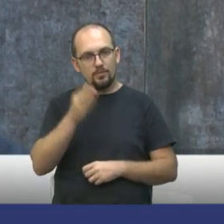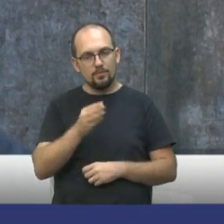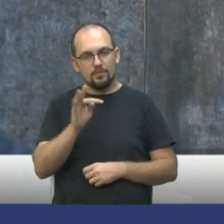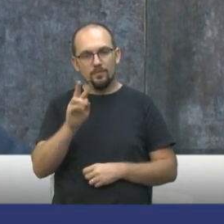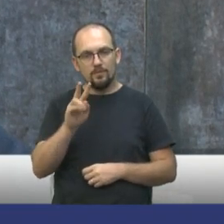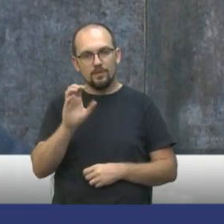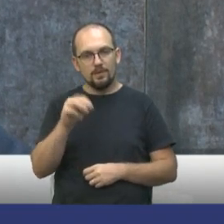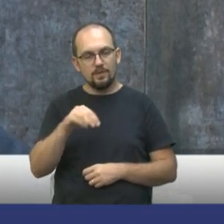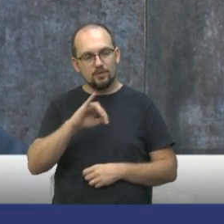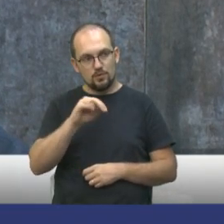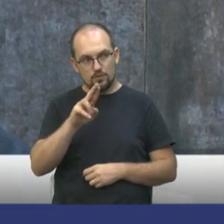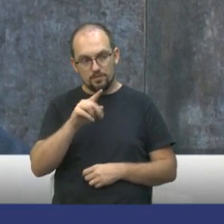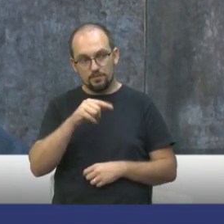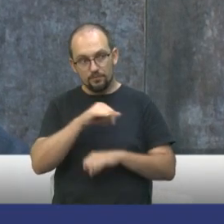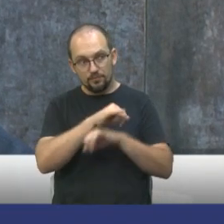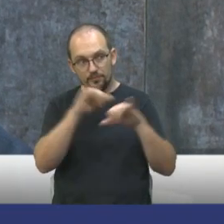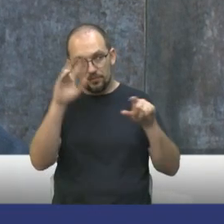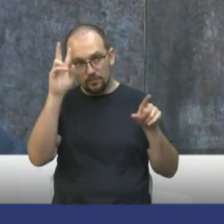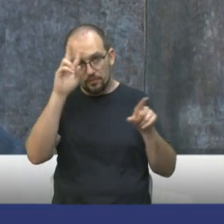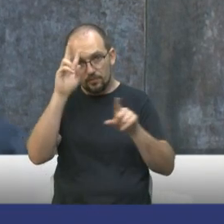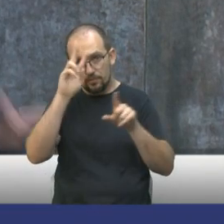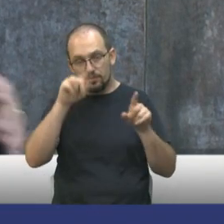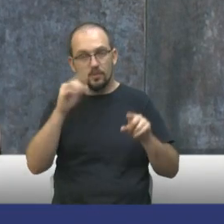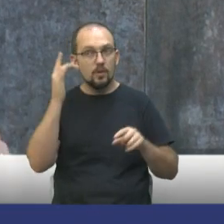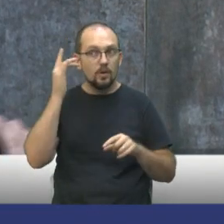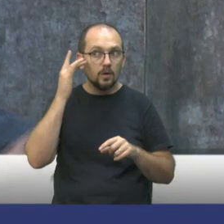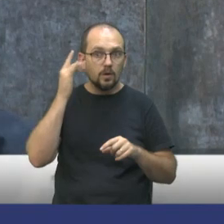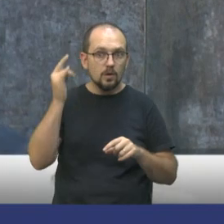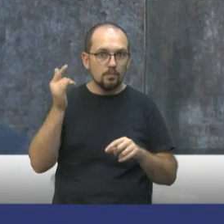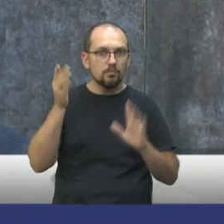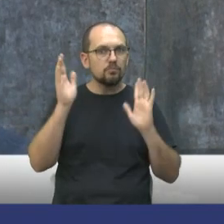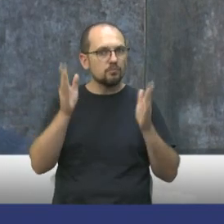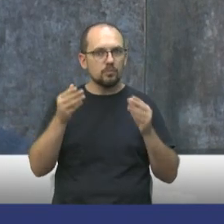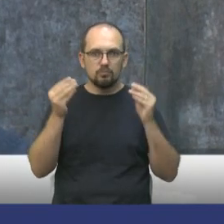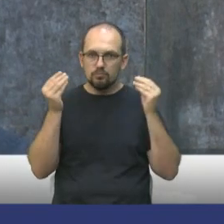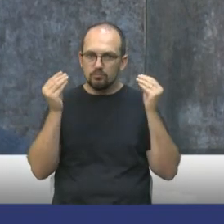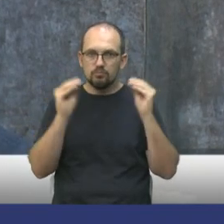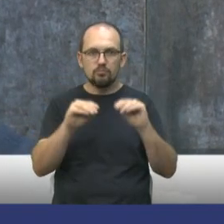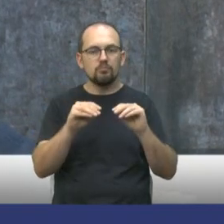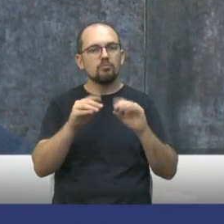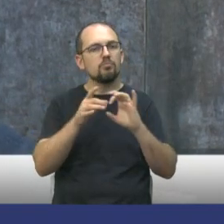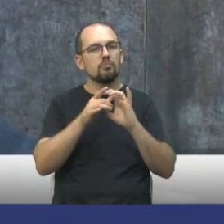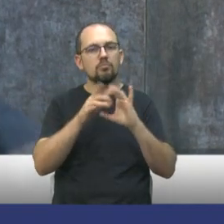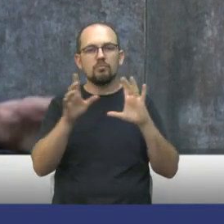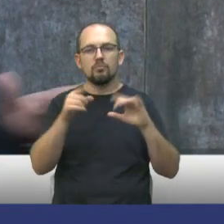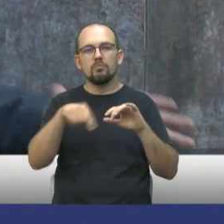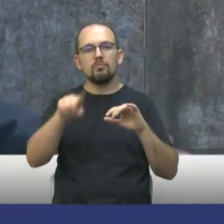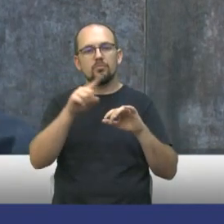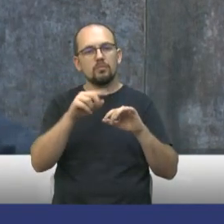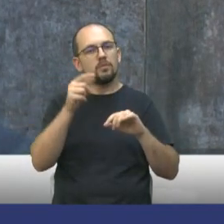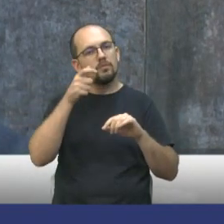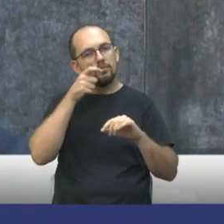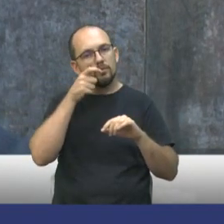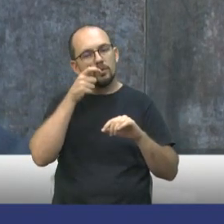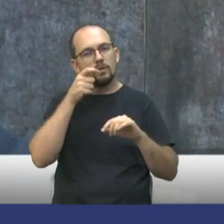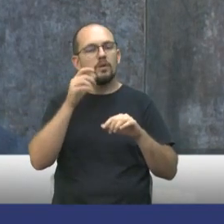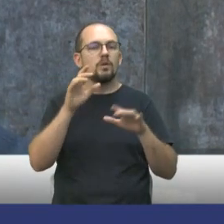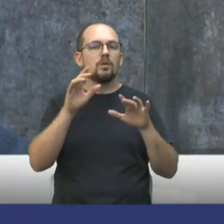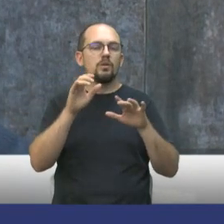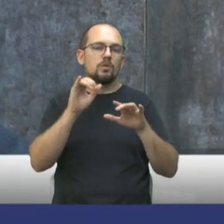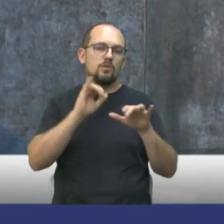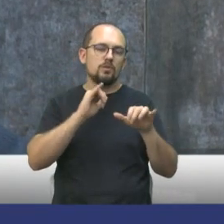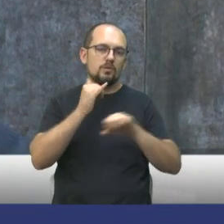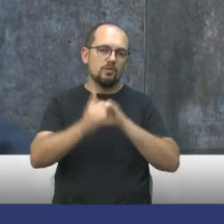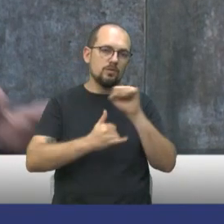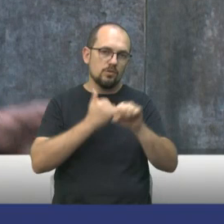youtube.com/TVCanJaú. Eu lembro aos presentes que já a partir de amanhã esta solenidade também estará disponível em nossos canais digitais, né? Em nosso